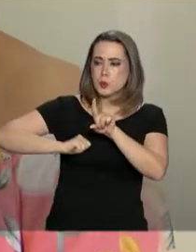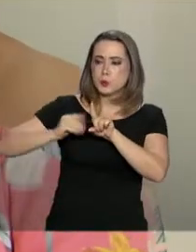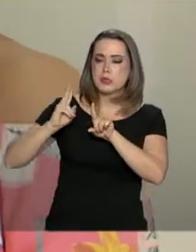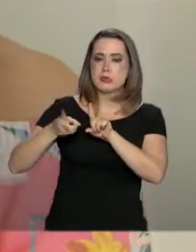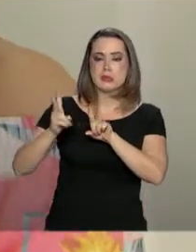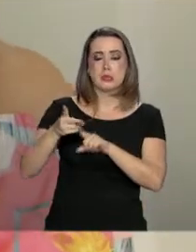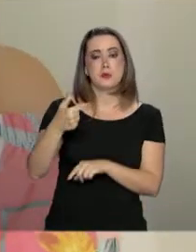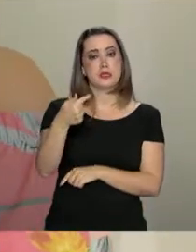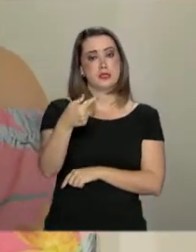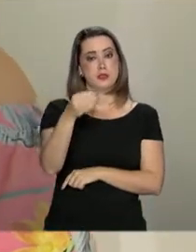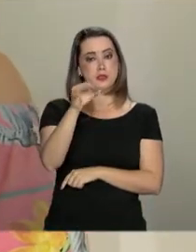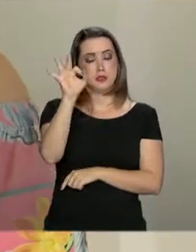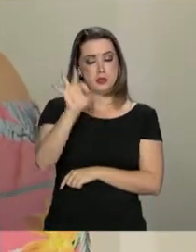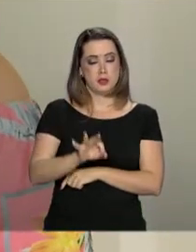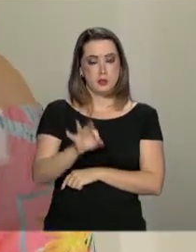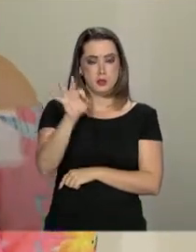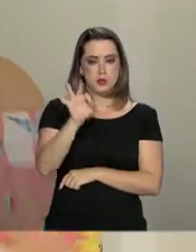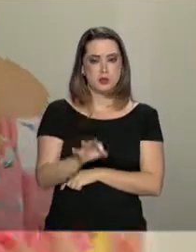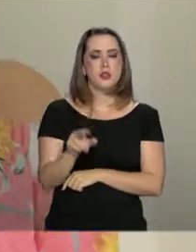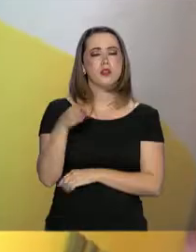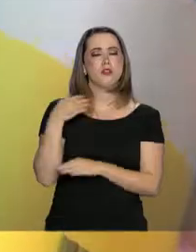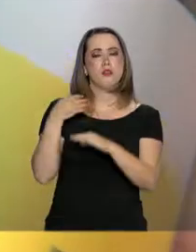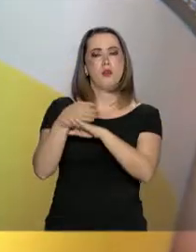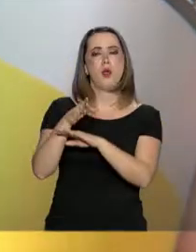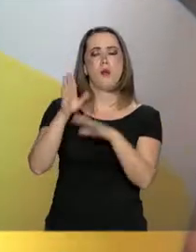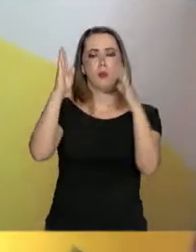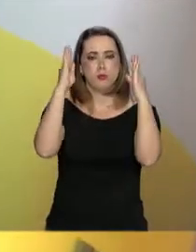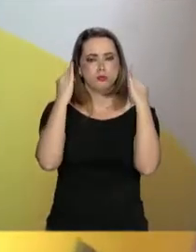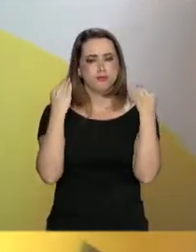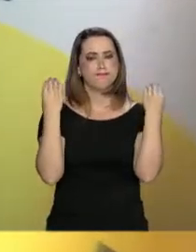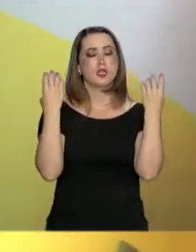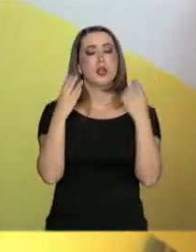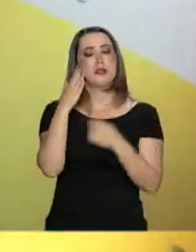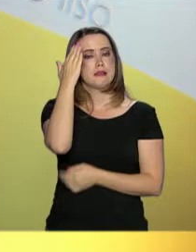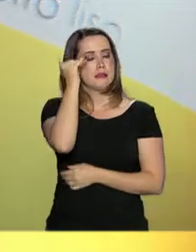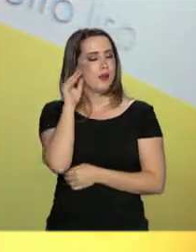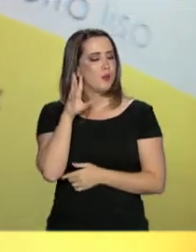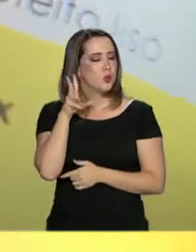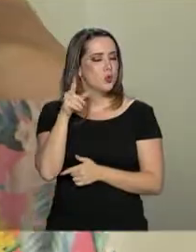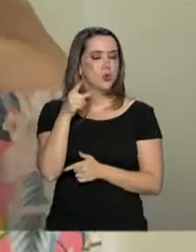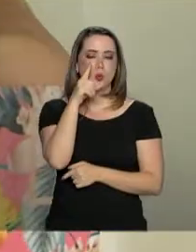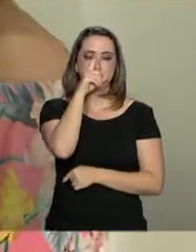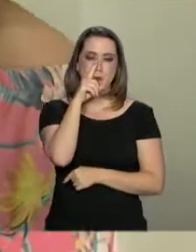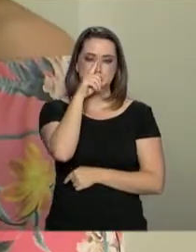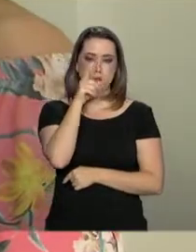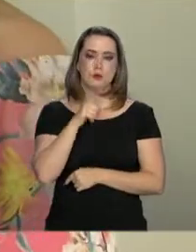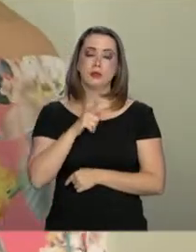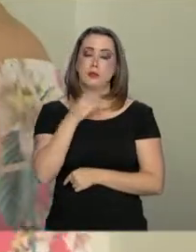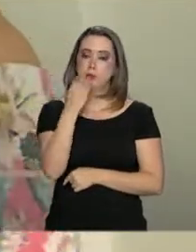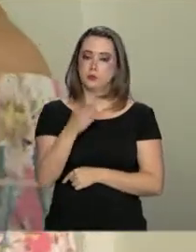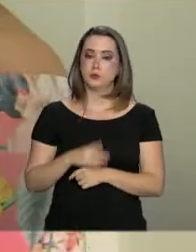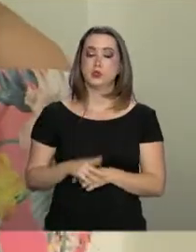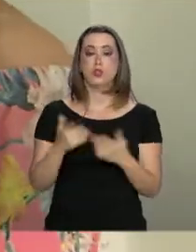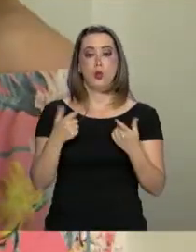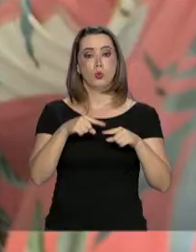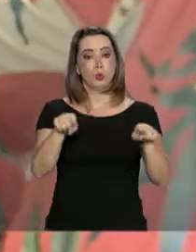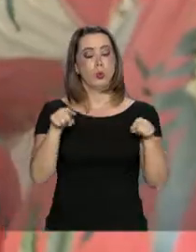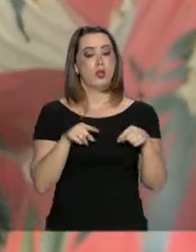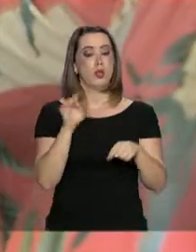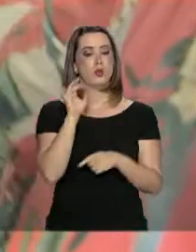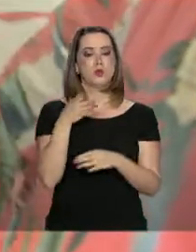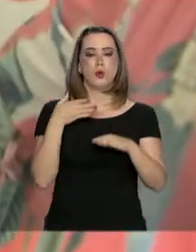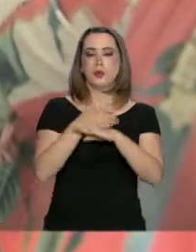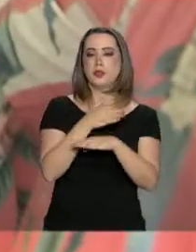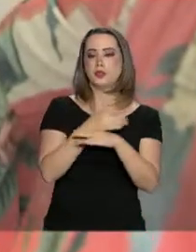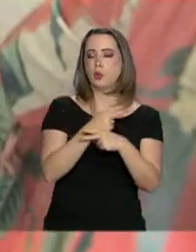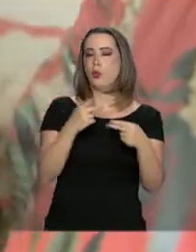70% delas arruma o cabelo sabe de todos os pedidos do formol por isso no seu estabelecimento só